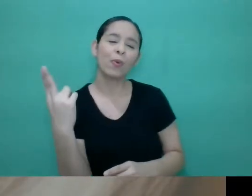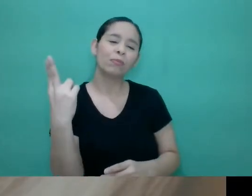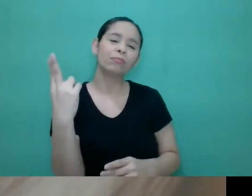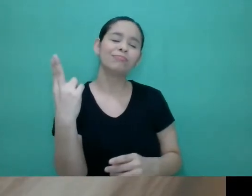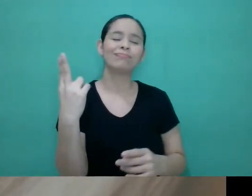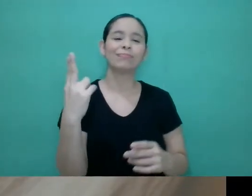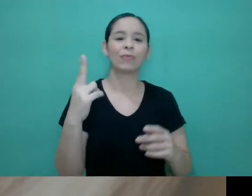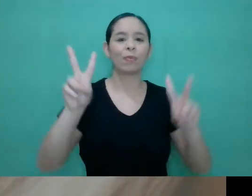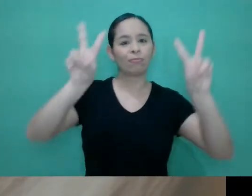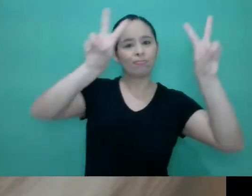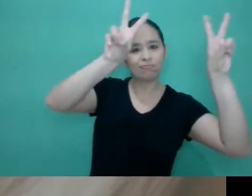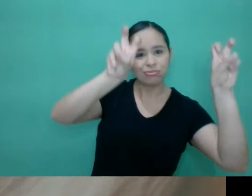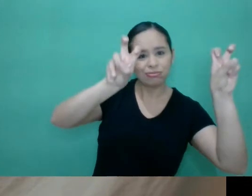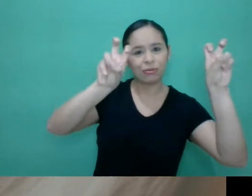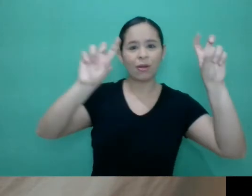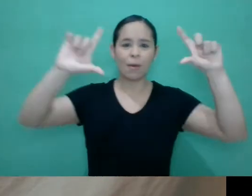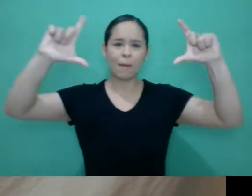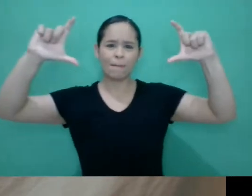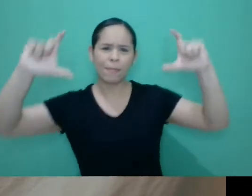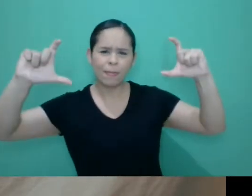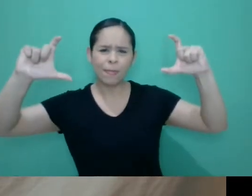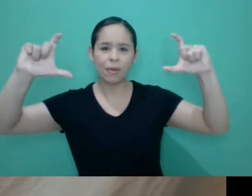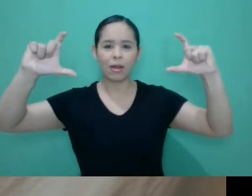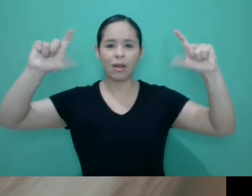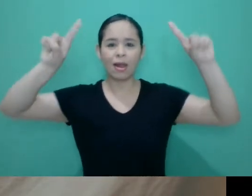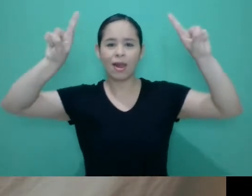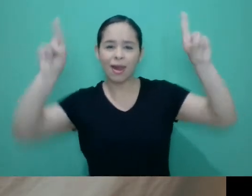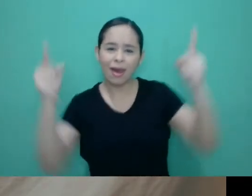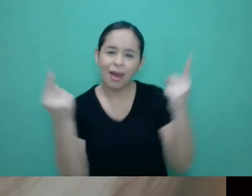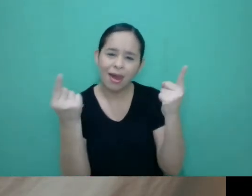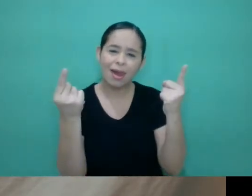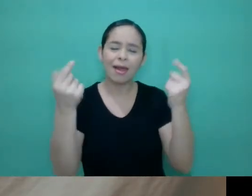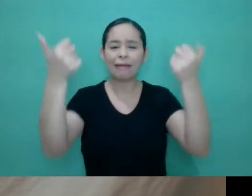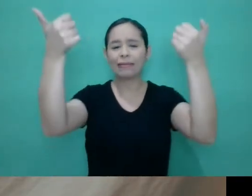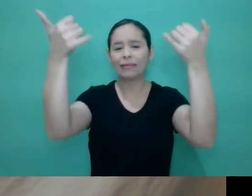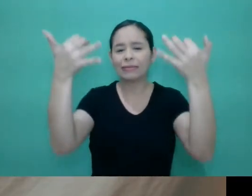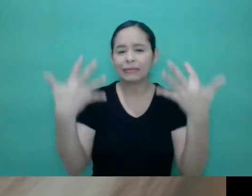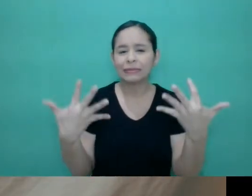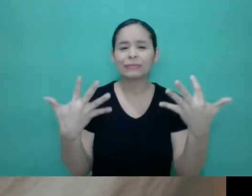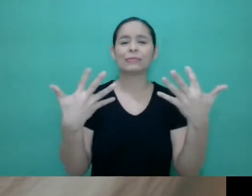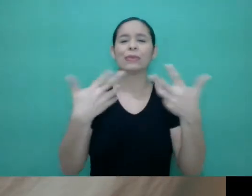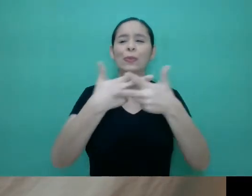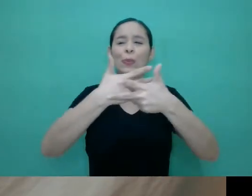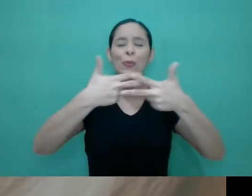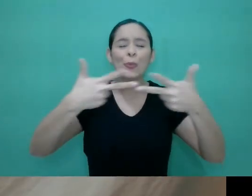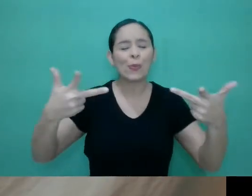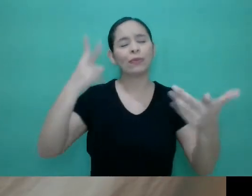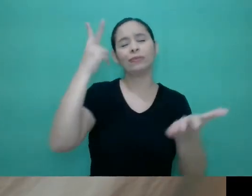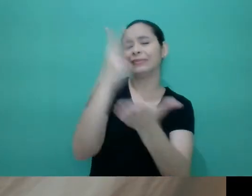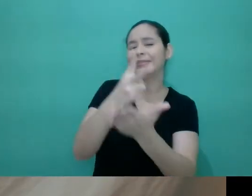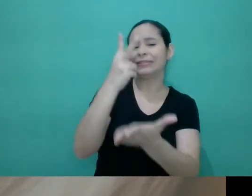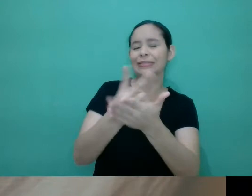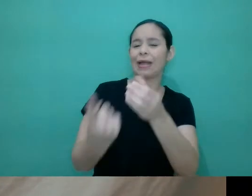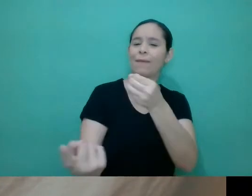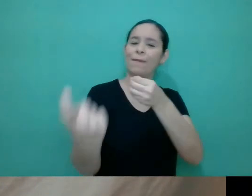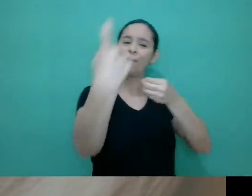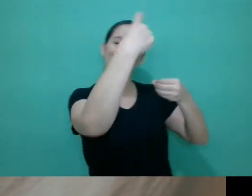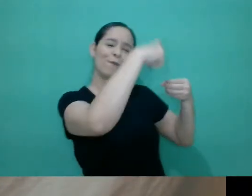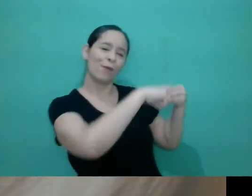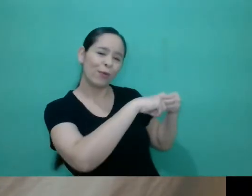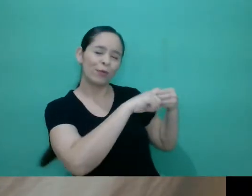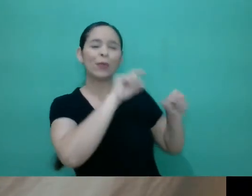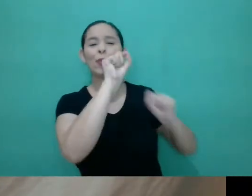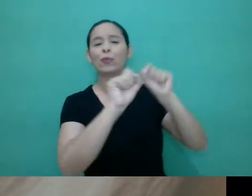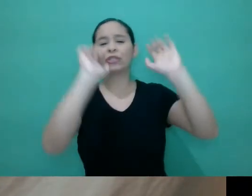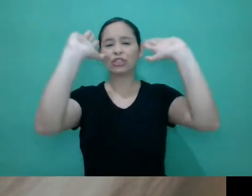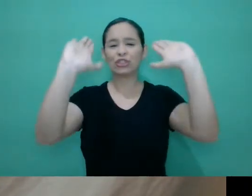muitos colchetes, muitas travessões, muitos apostos, né, explicando coisas e sempre retrocedendo a coisas que já foram ditas,